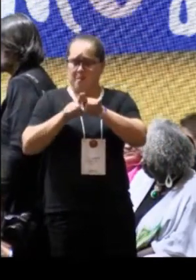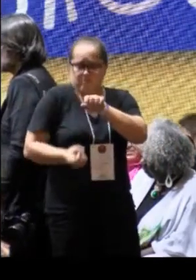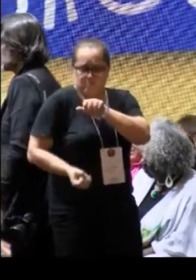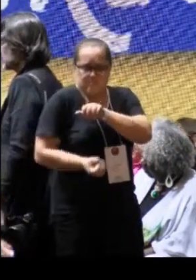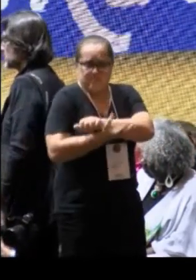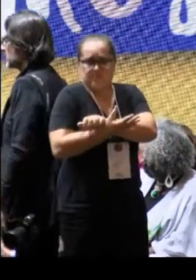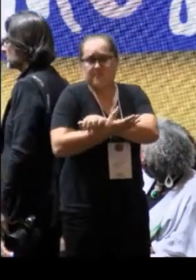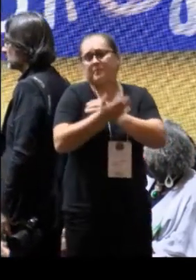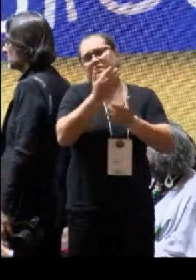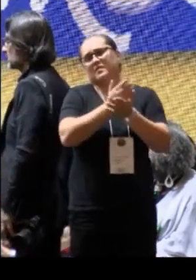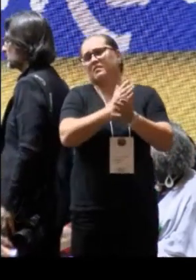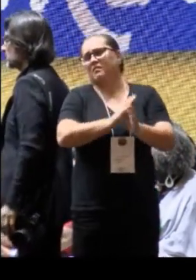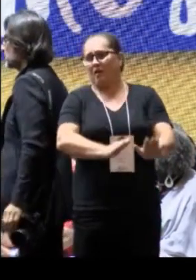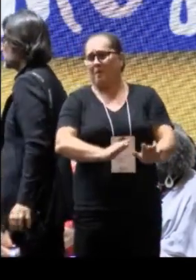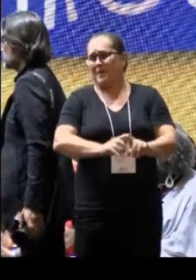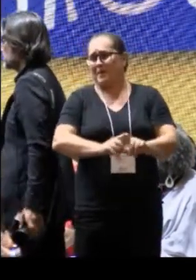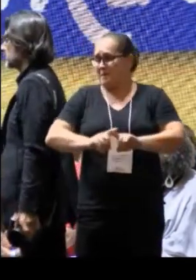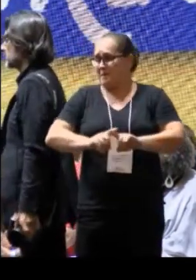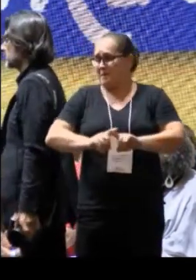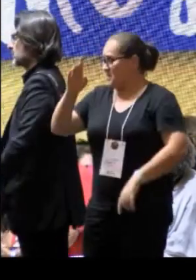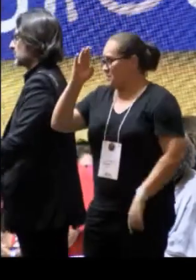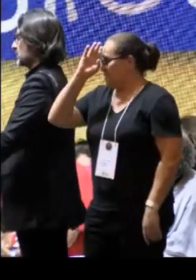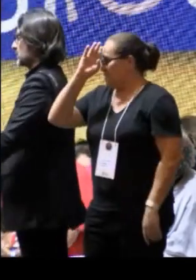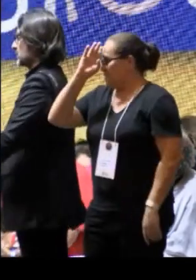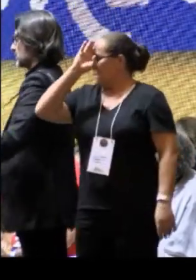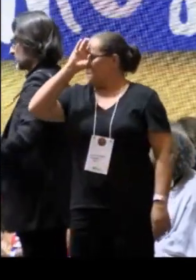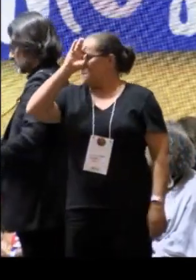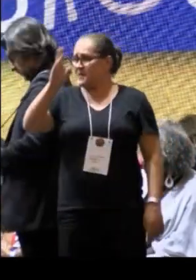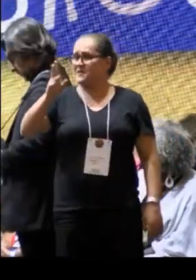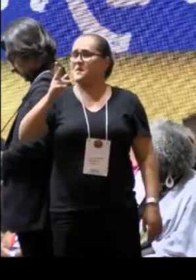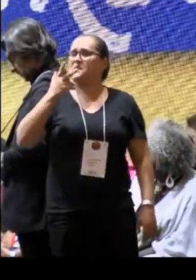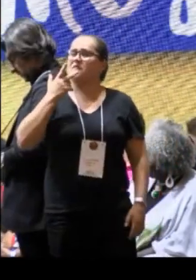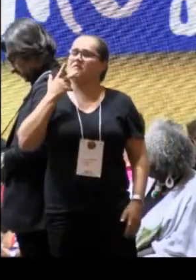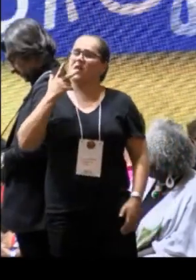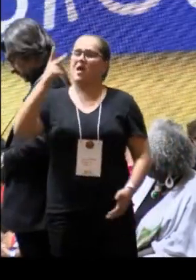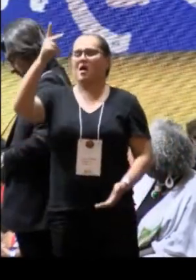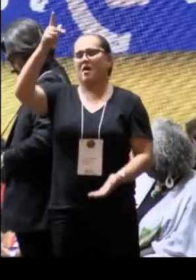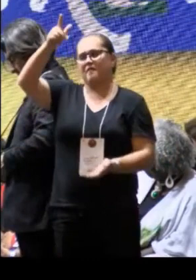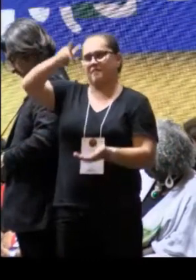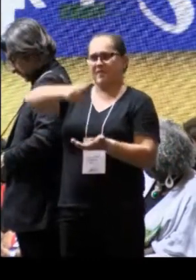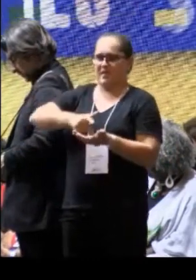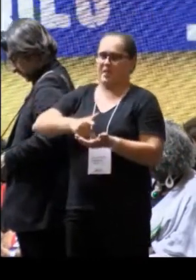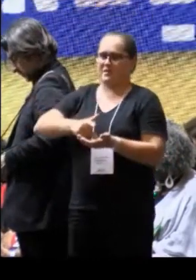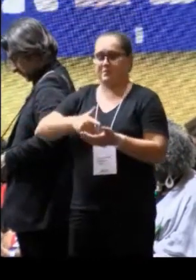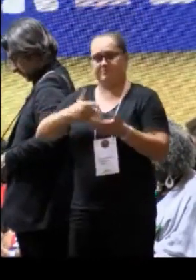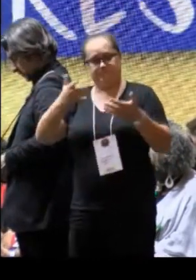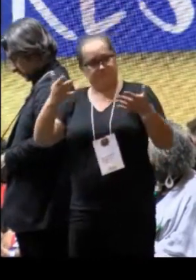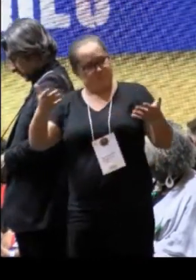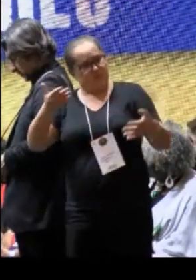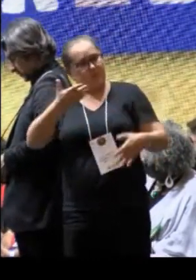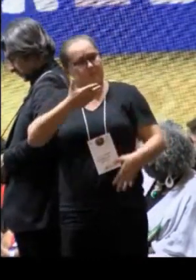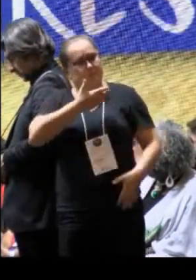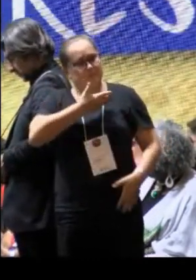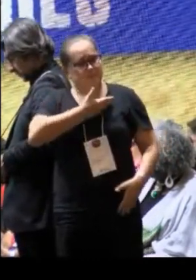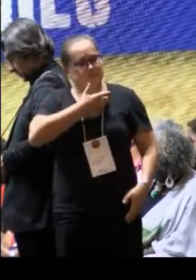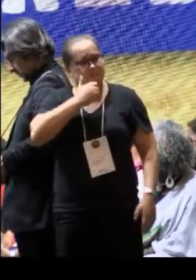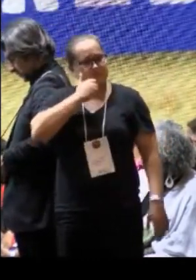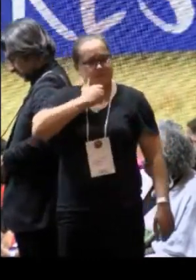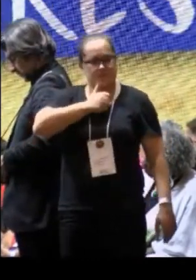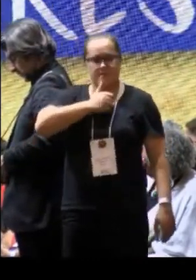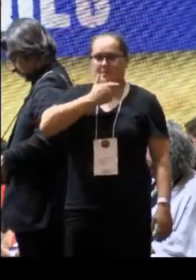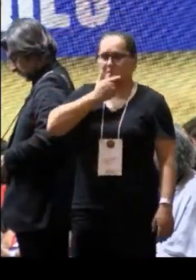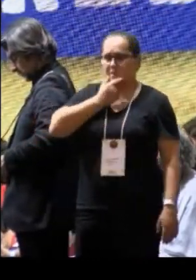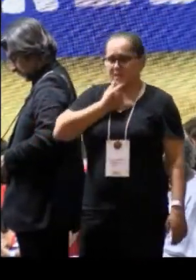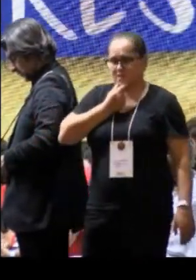impunidade. Mas, acima de tudo, temos que falar a verdade. Meus amigos e minhas amigas,